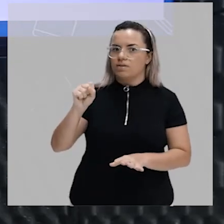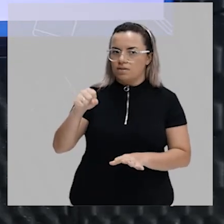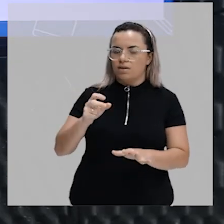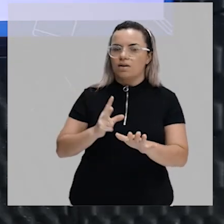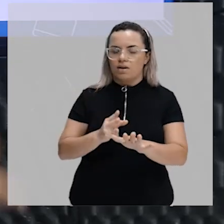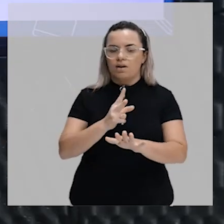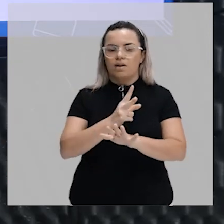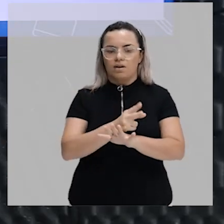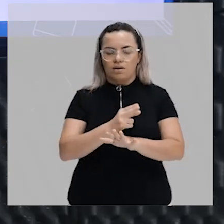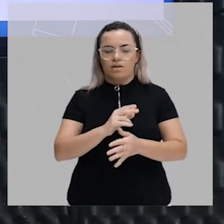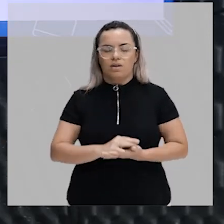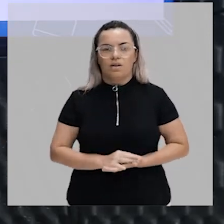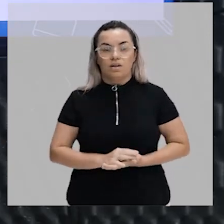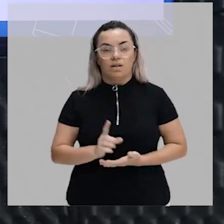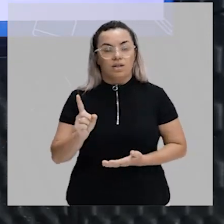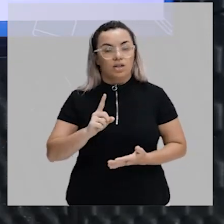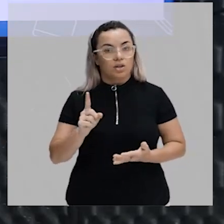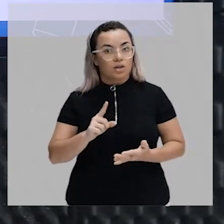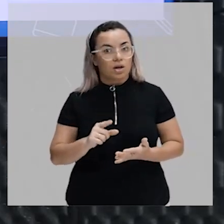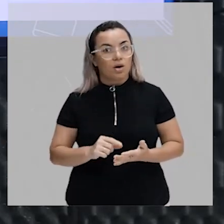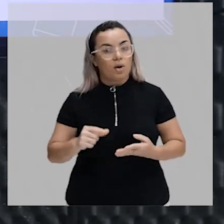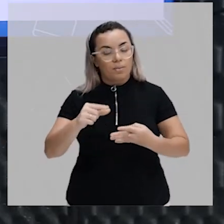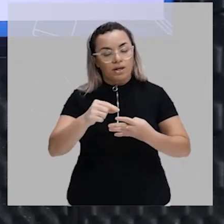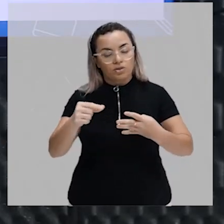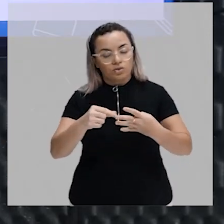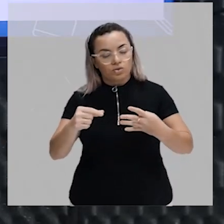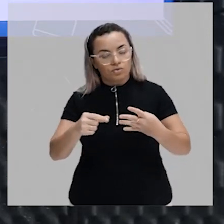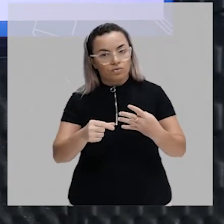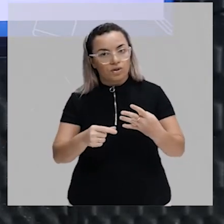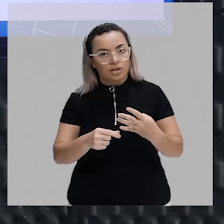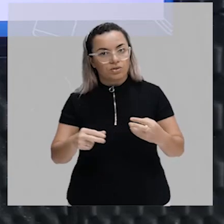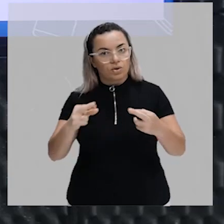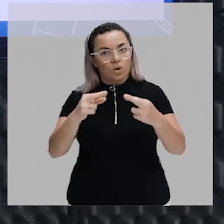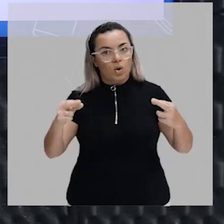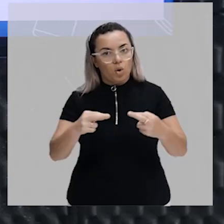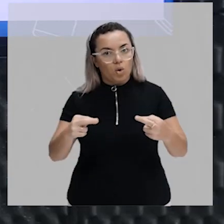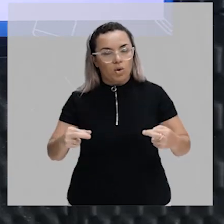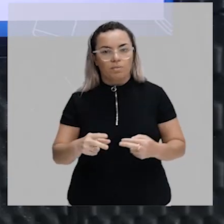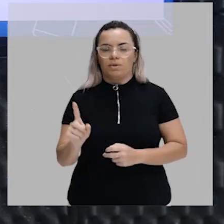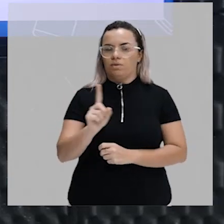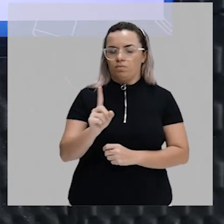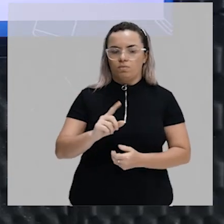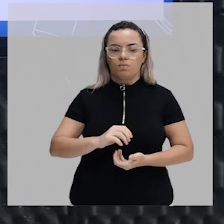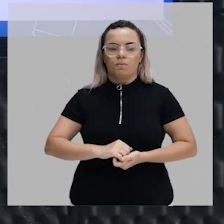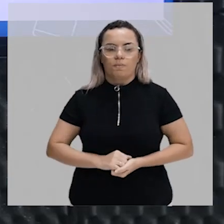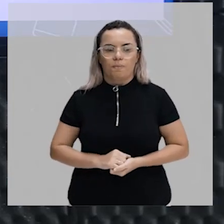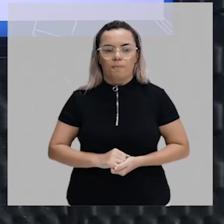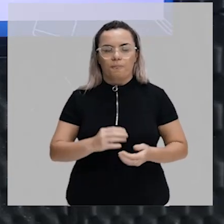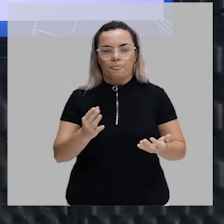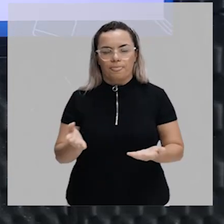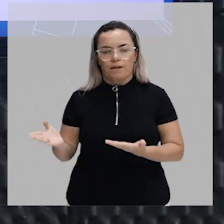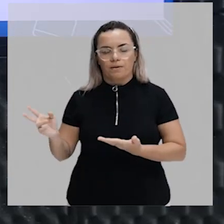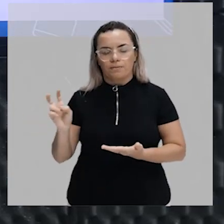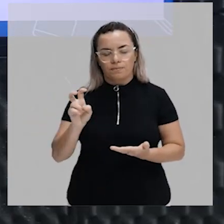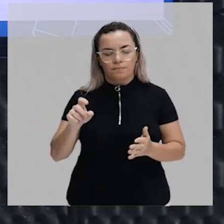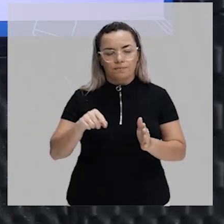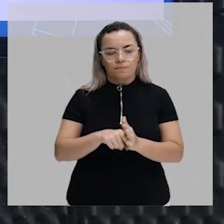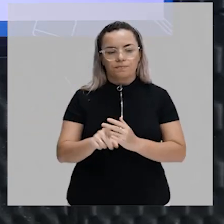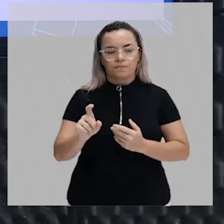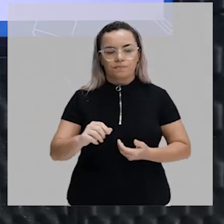sem rimas. E o poema tem rima e sim. E para fechar, hão de chorar por ela